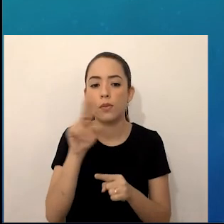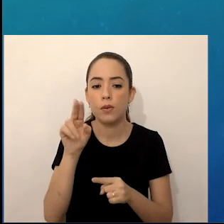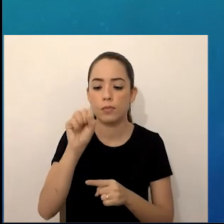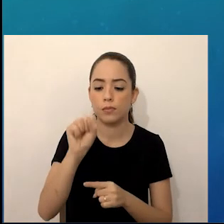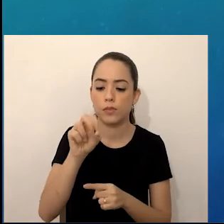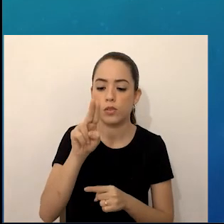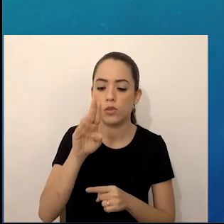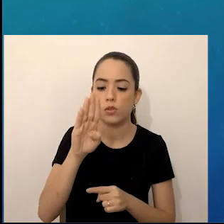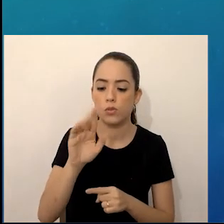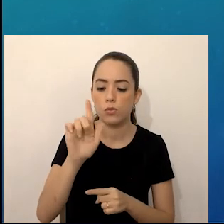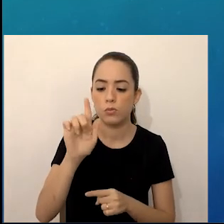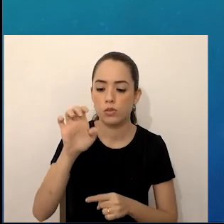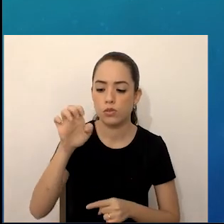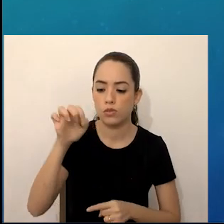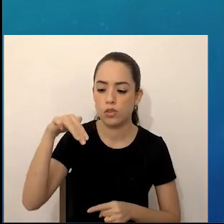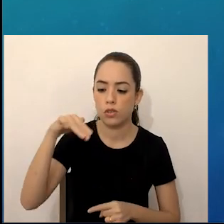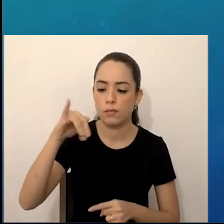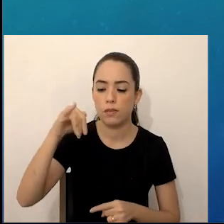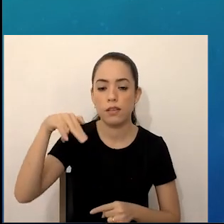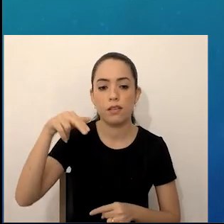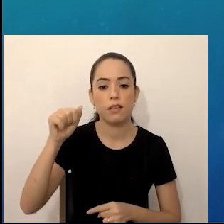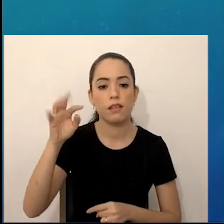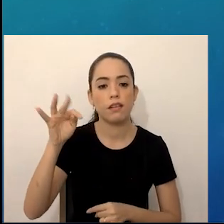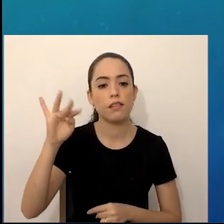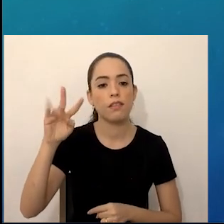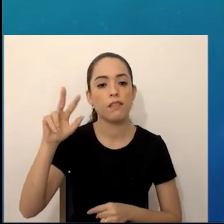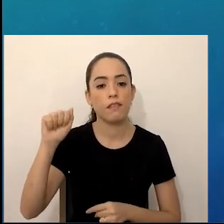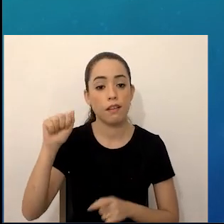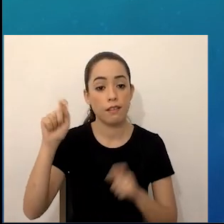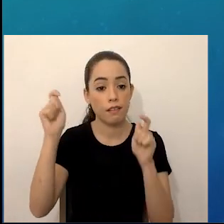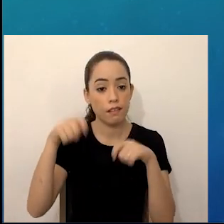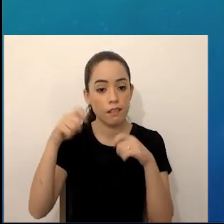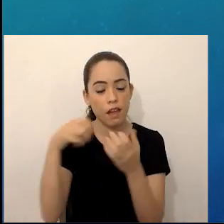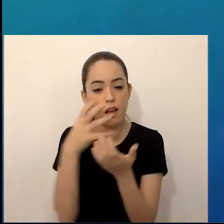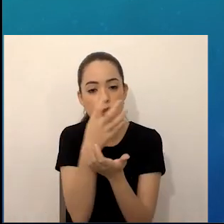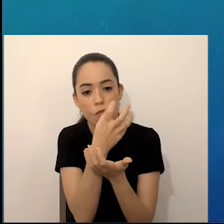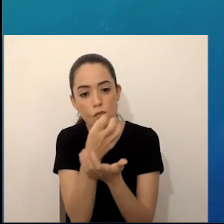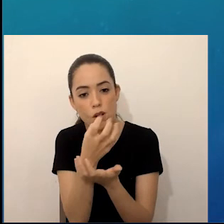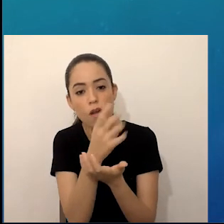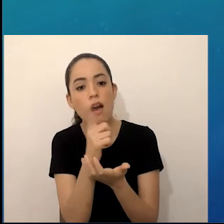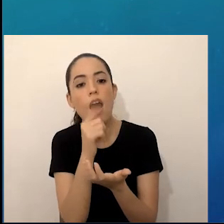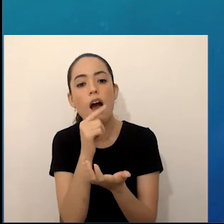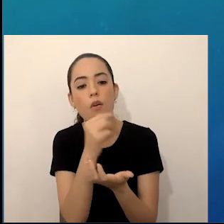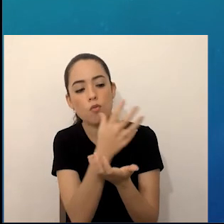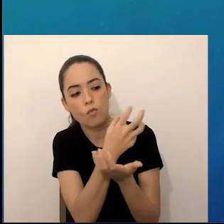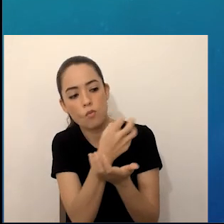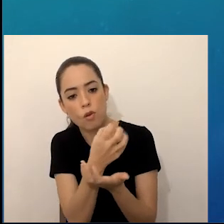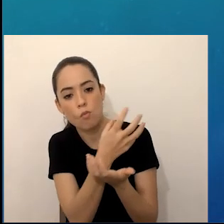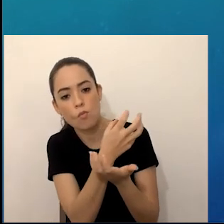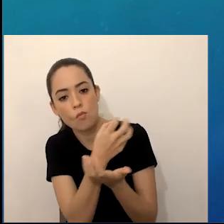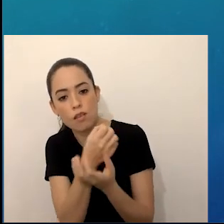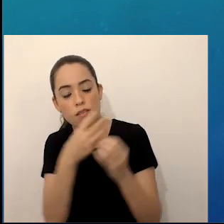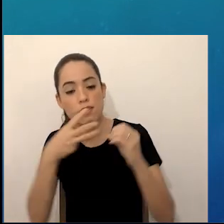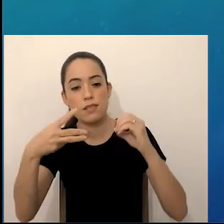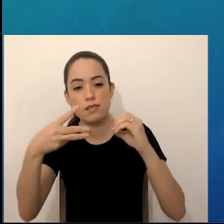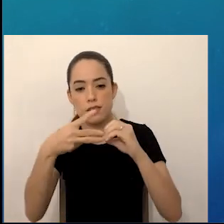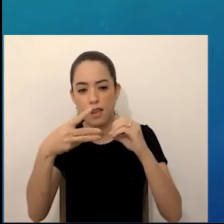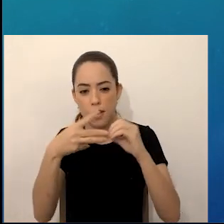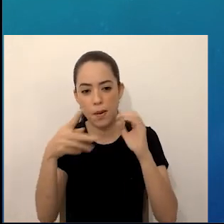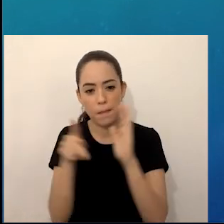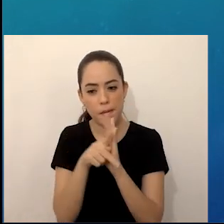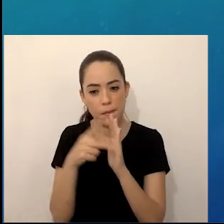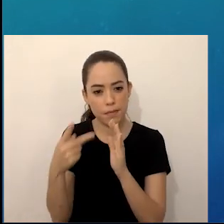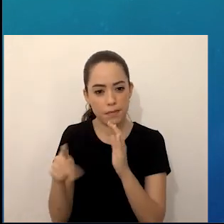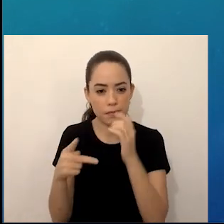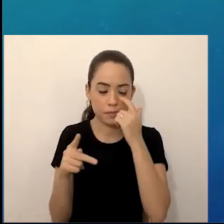cavidade subgerminativa, por meio da absorção e deposição de água pelas